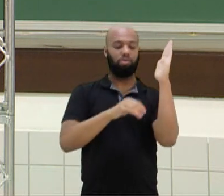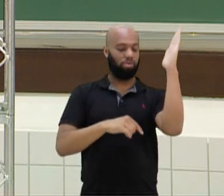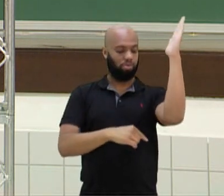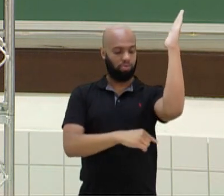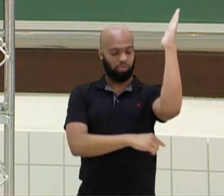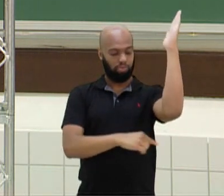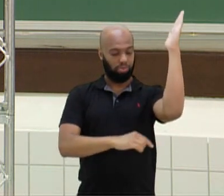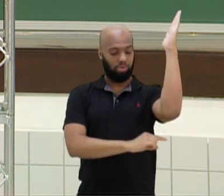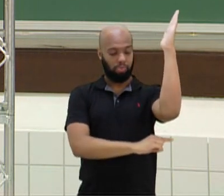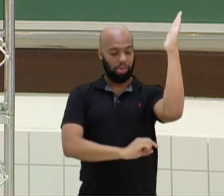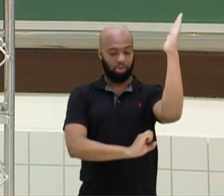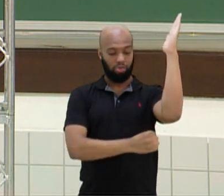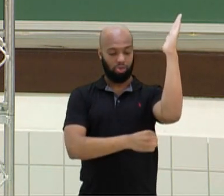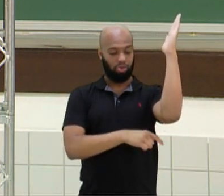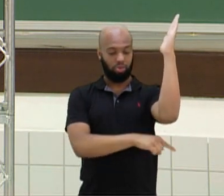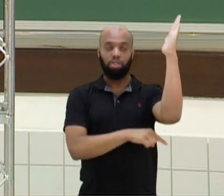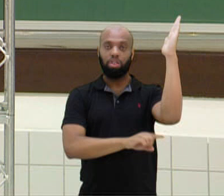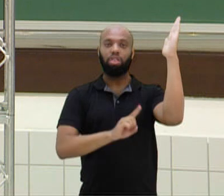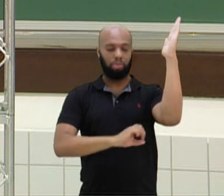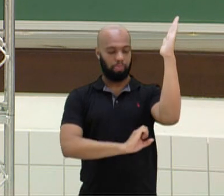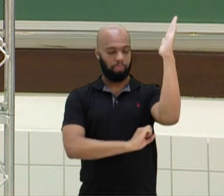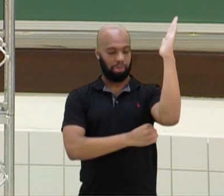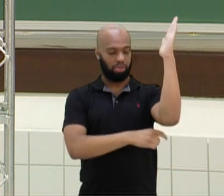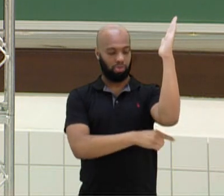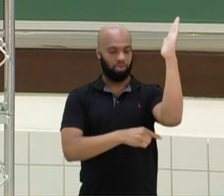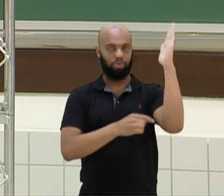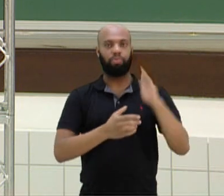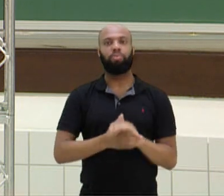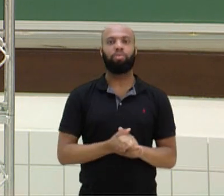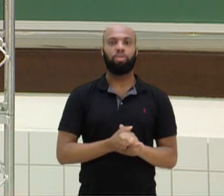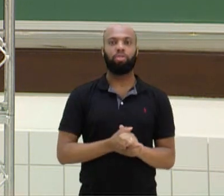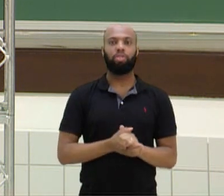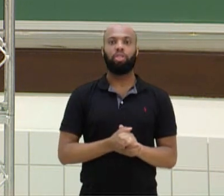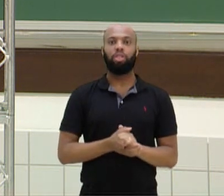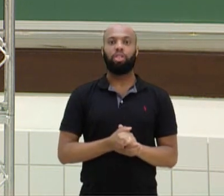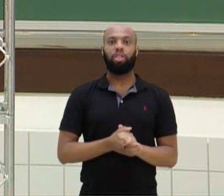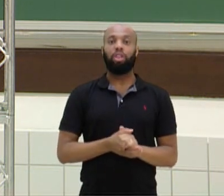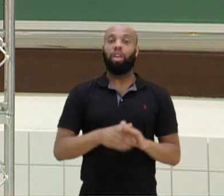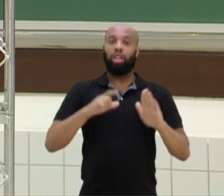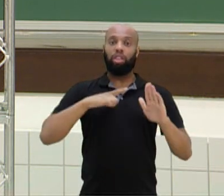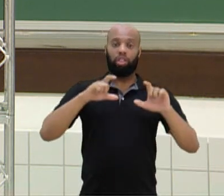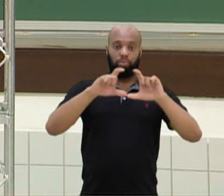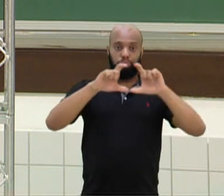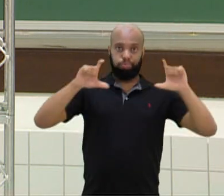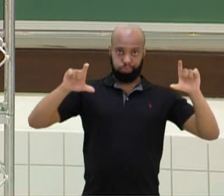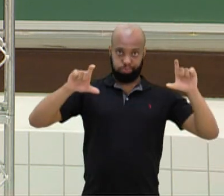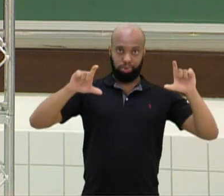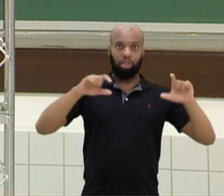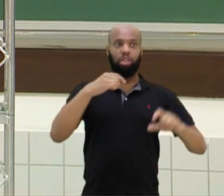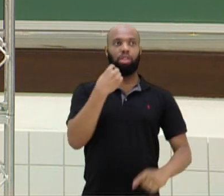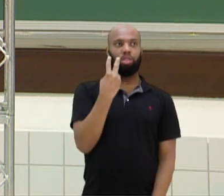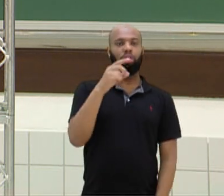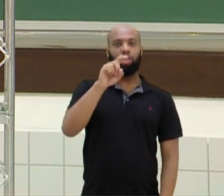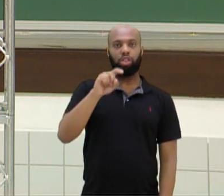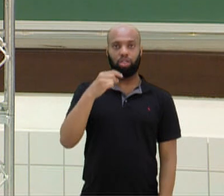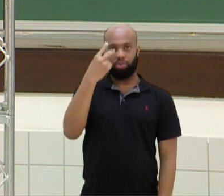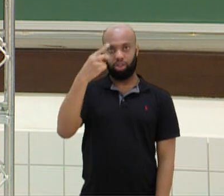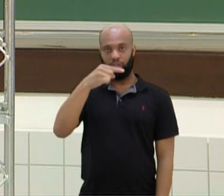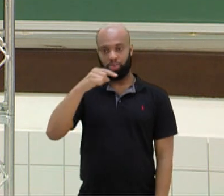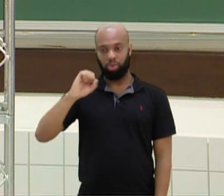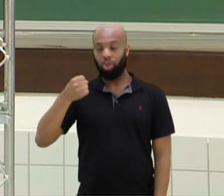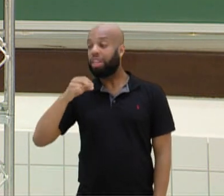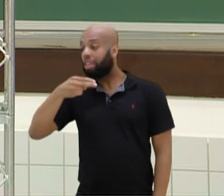0, né, porque o termo em x eu não tenho. Então, A é o 2 e o valor de C é o menos 8 e o valor de